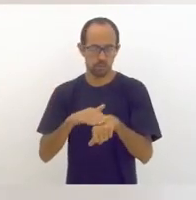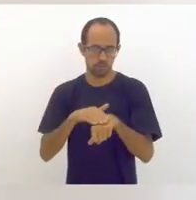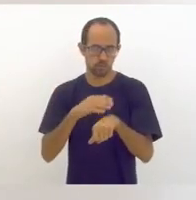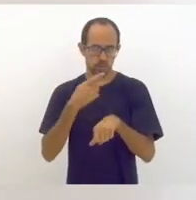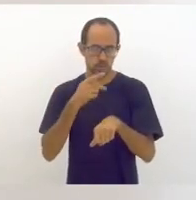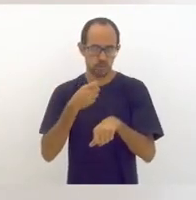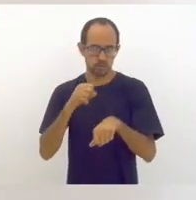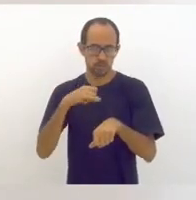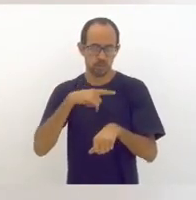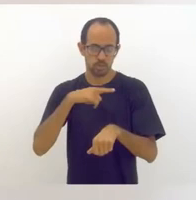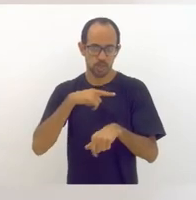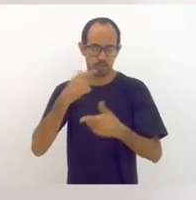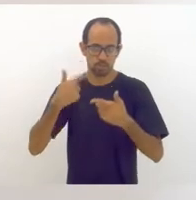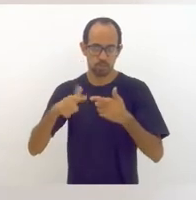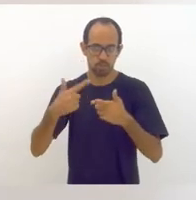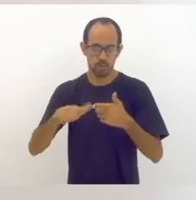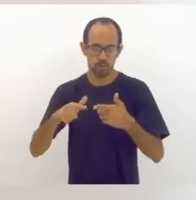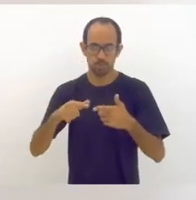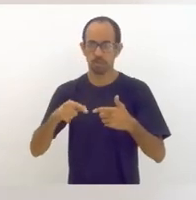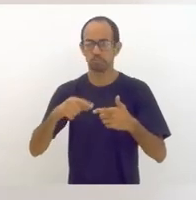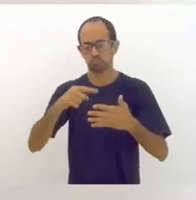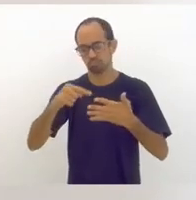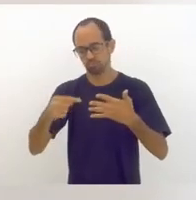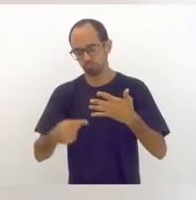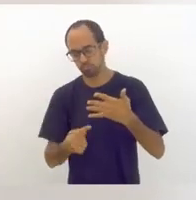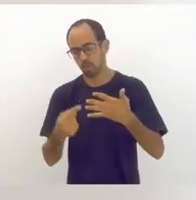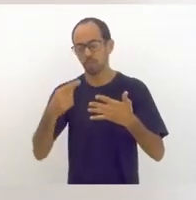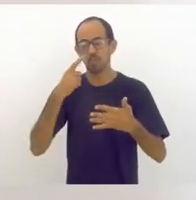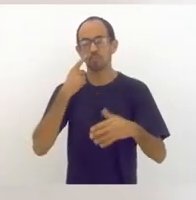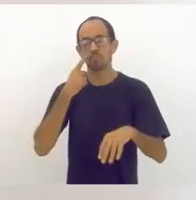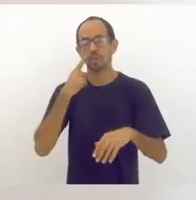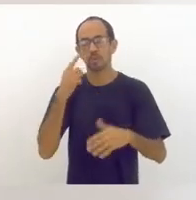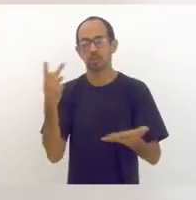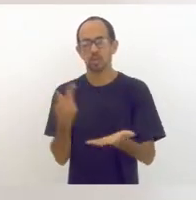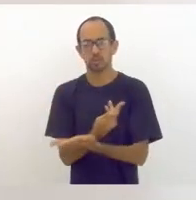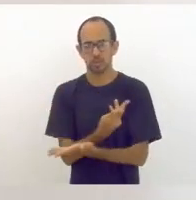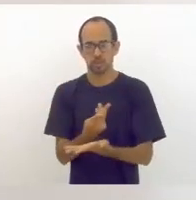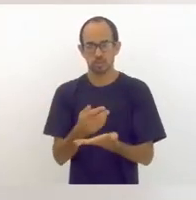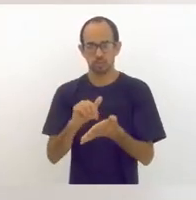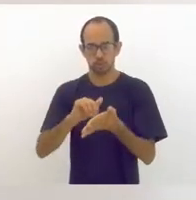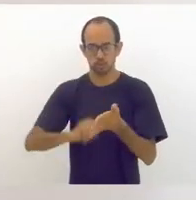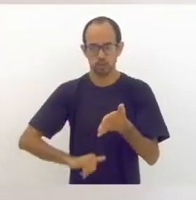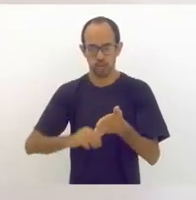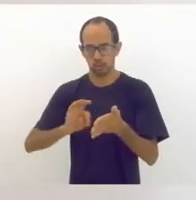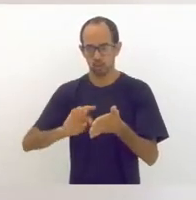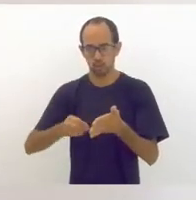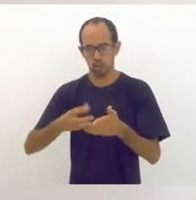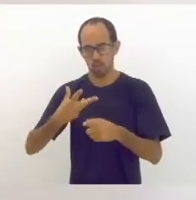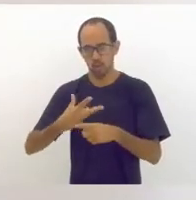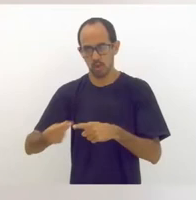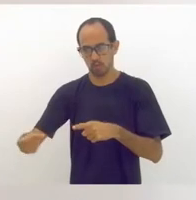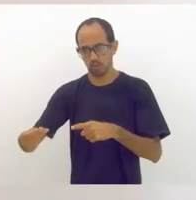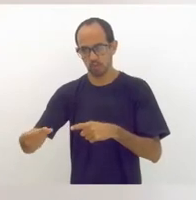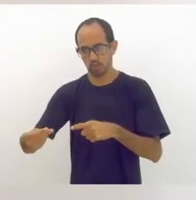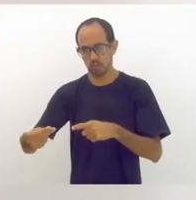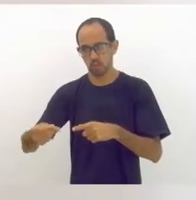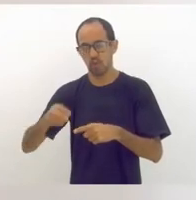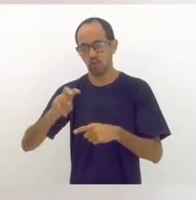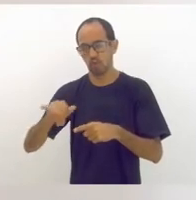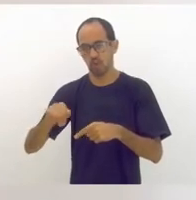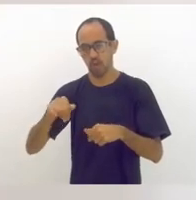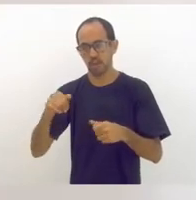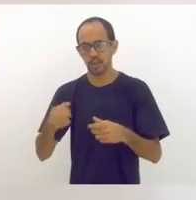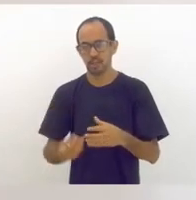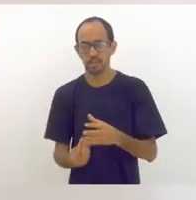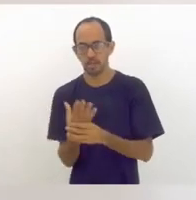existem questões pontuais, vamos atacar as questões pontuais. Tirar todo o refúgio, toda a proteção dele, só vai